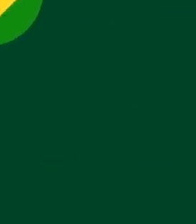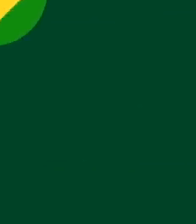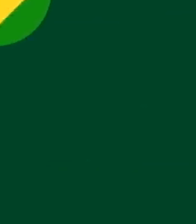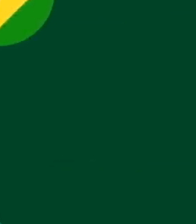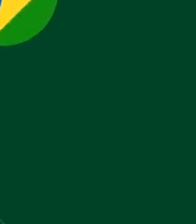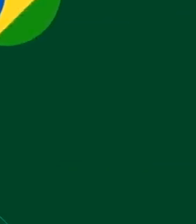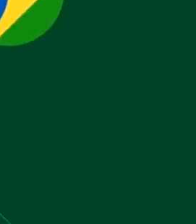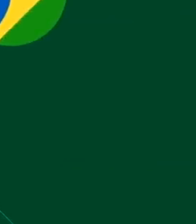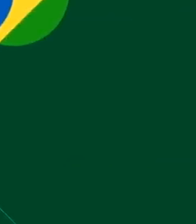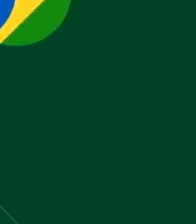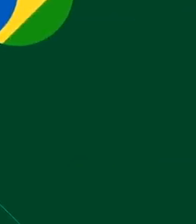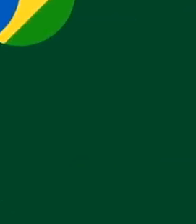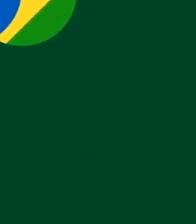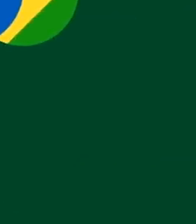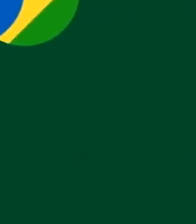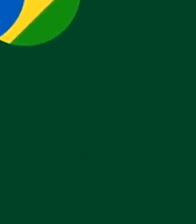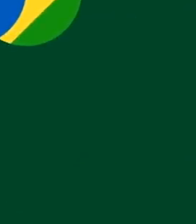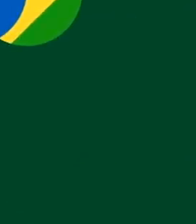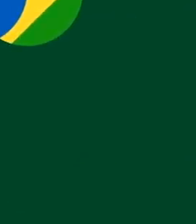Momento Saúde